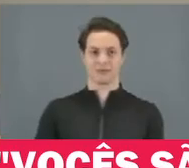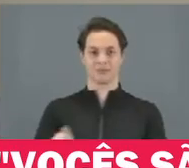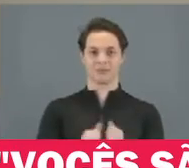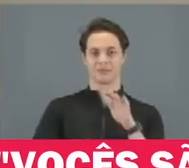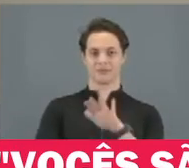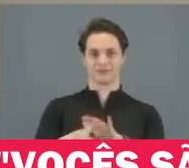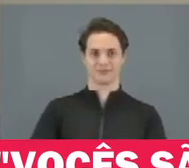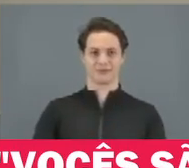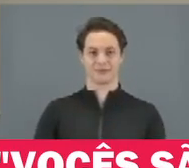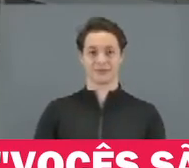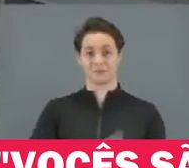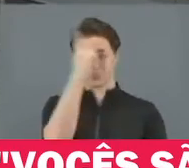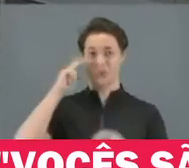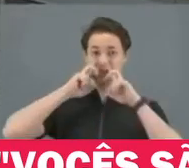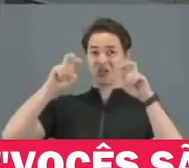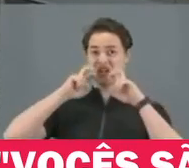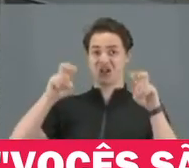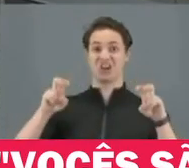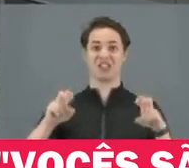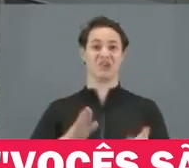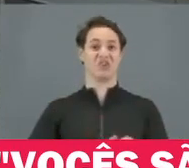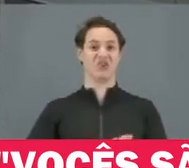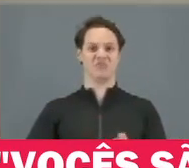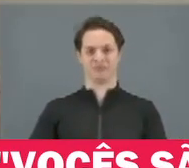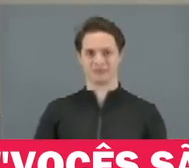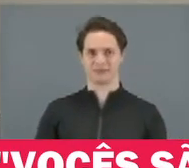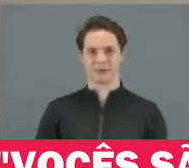seguinte, deixa eu dizer.